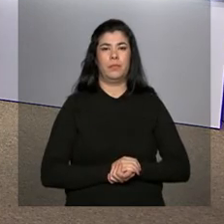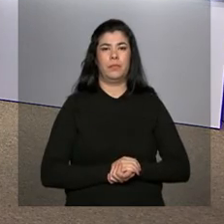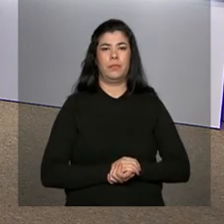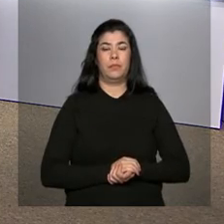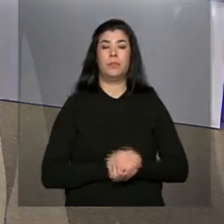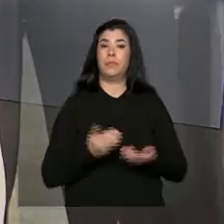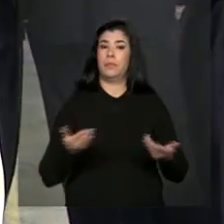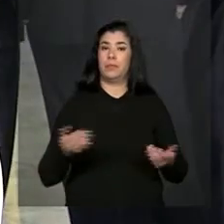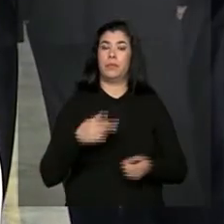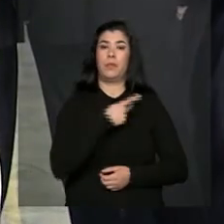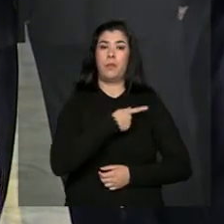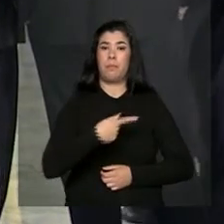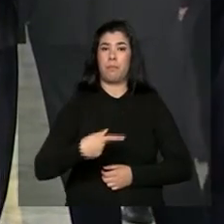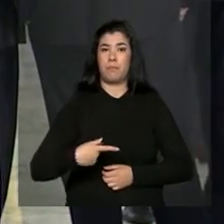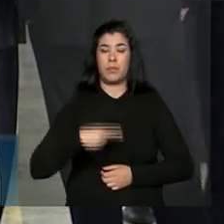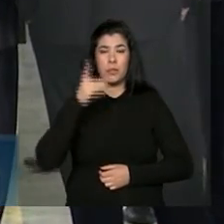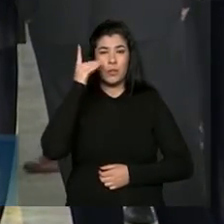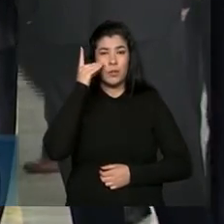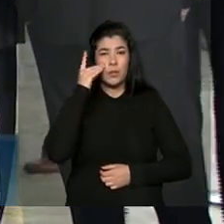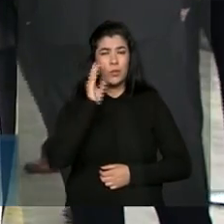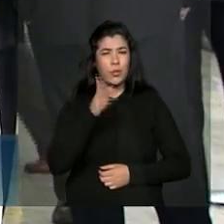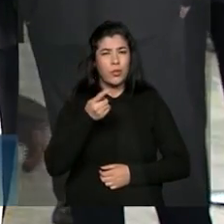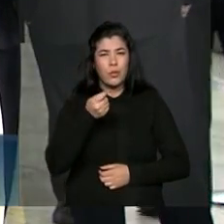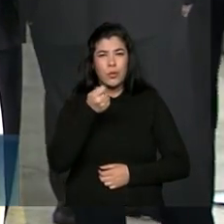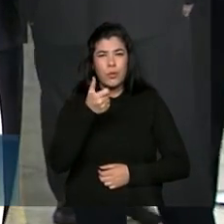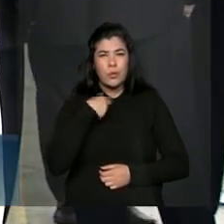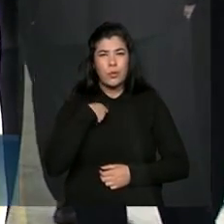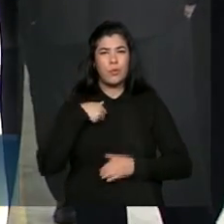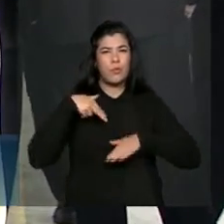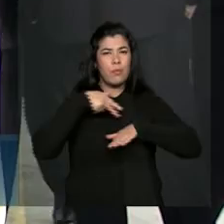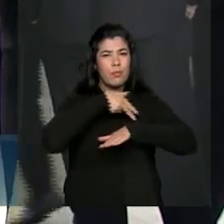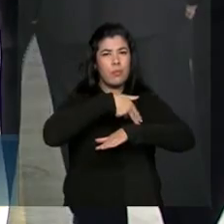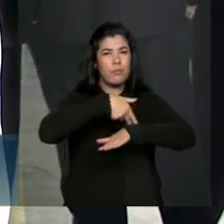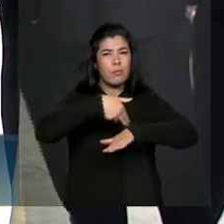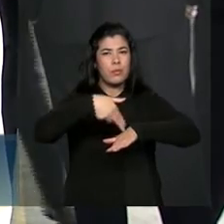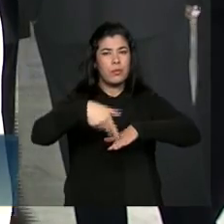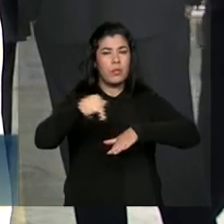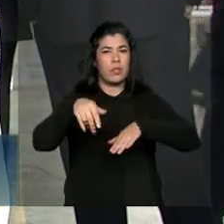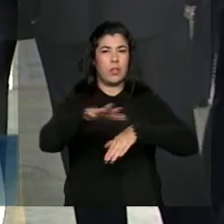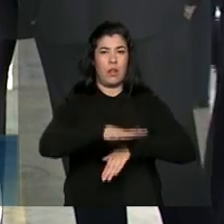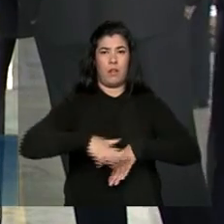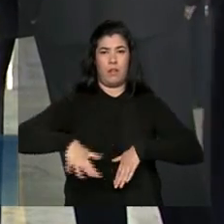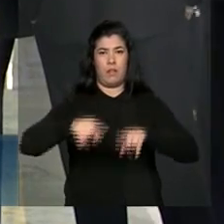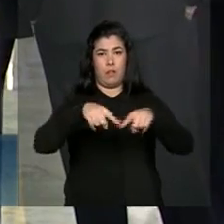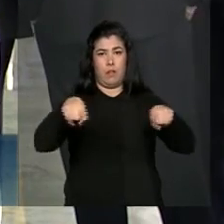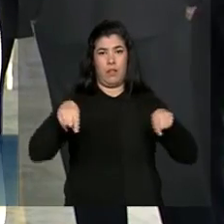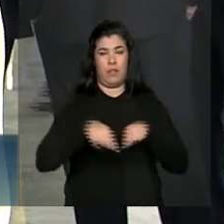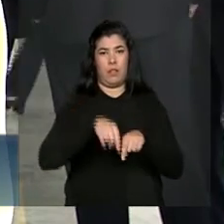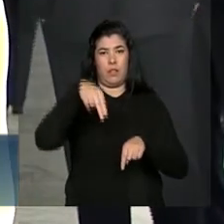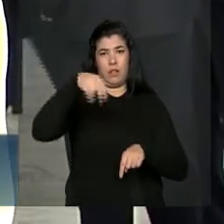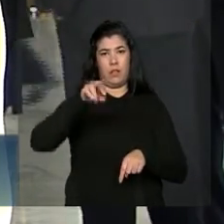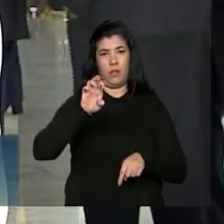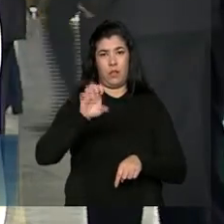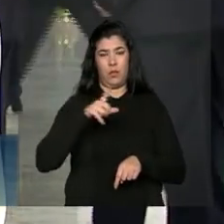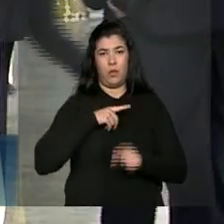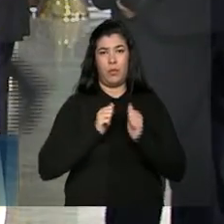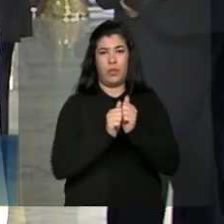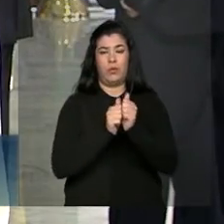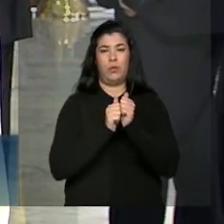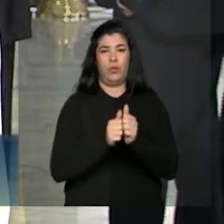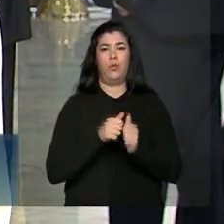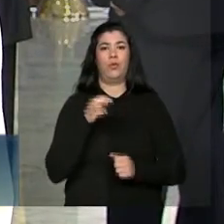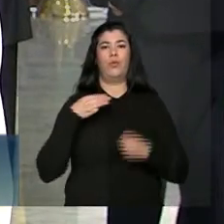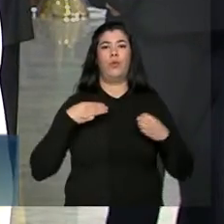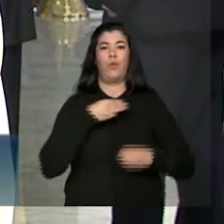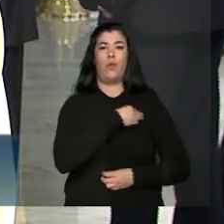a presidenta Dilma Rousseff está quase descendo aqui a rampa do Salão Nobre do Palácio do Planalto, junto com o ministro Patrus Ananias, do